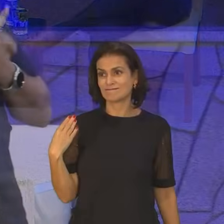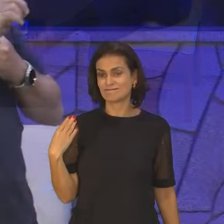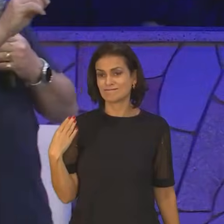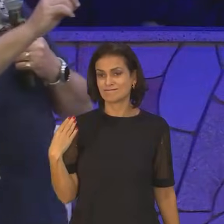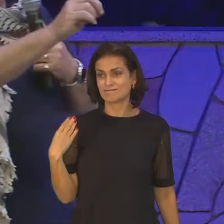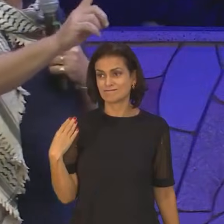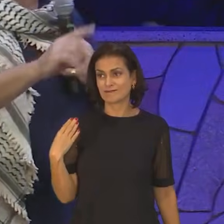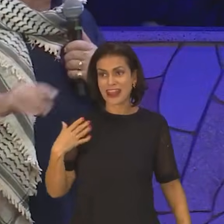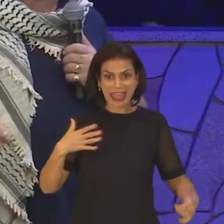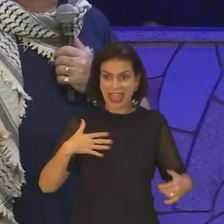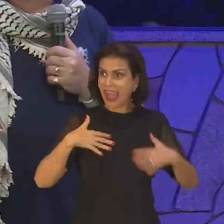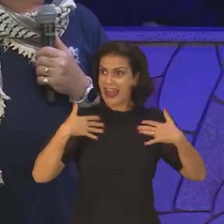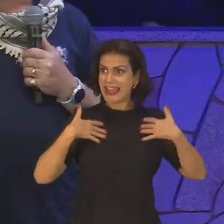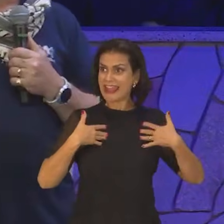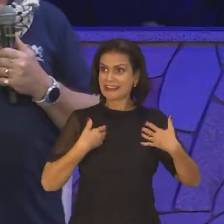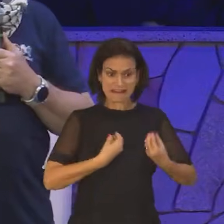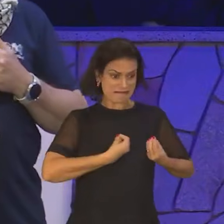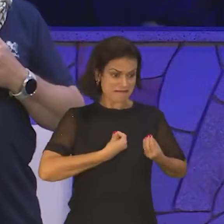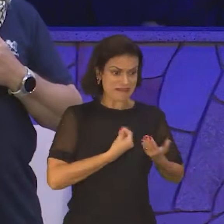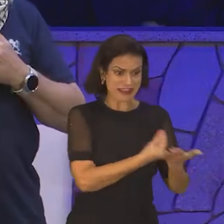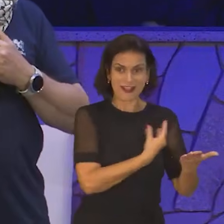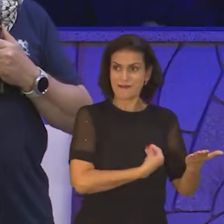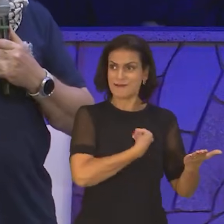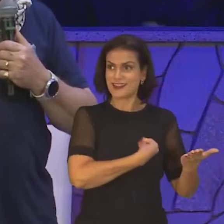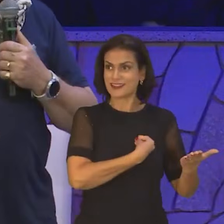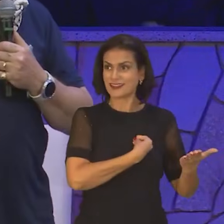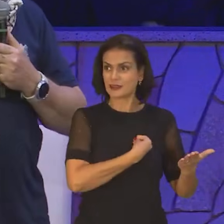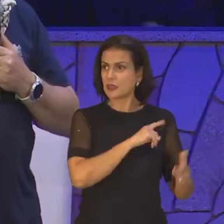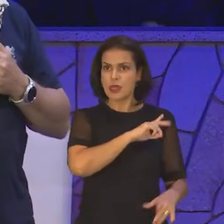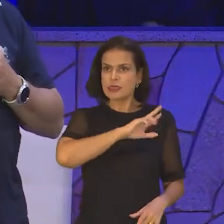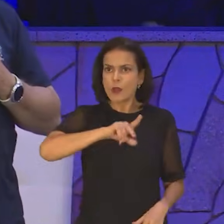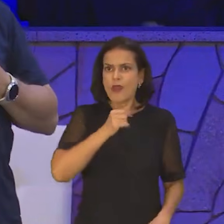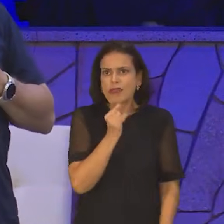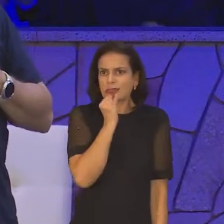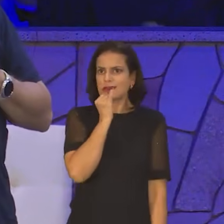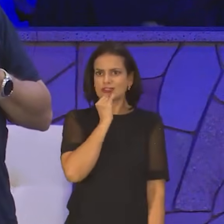E com alegria faz isso. E